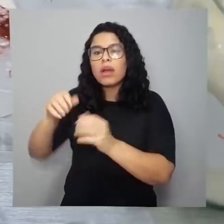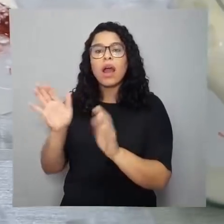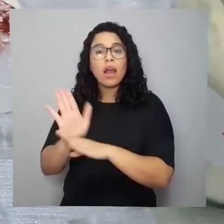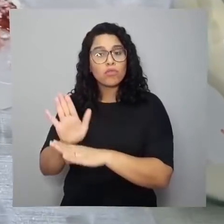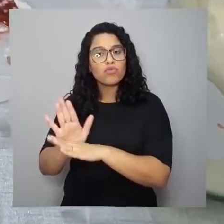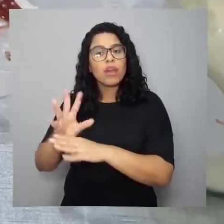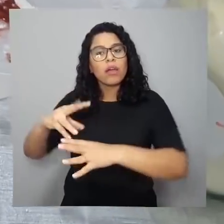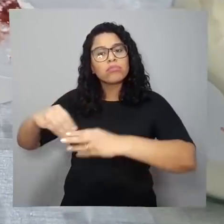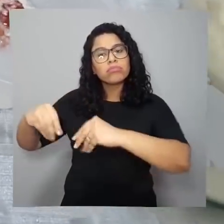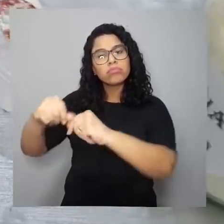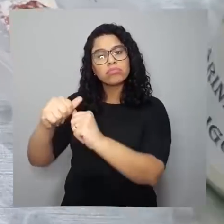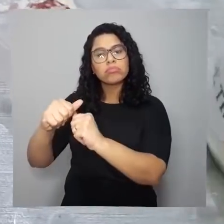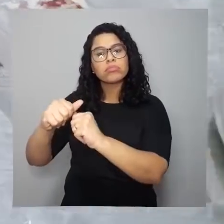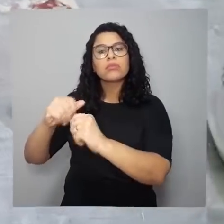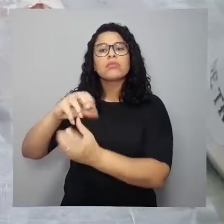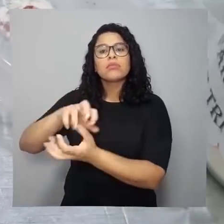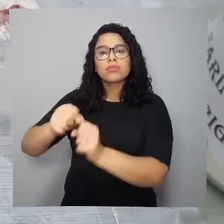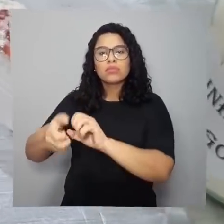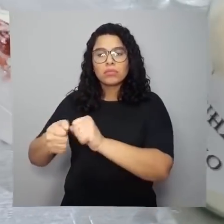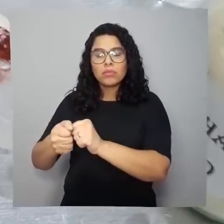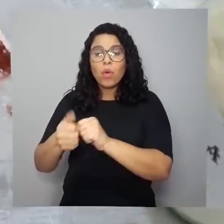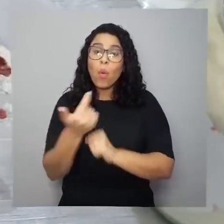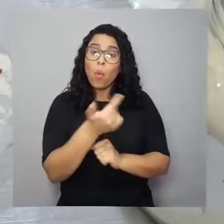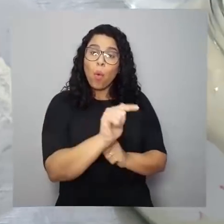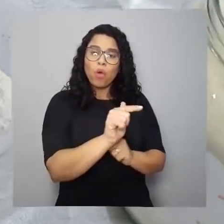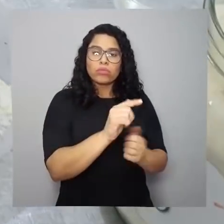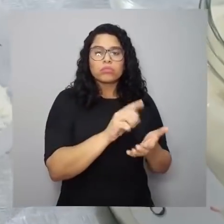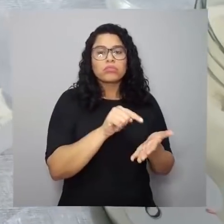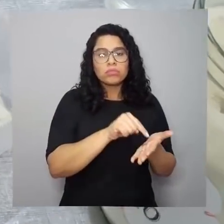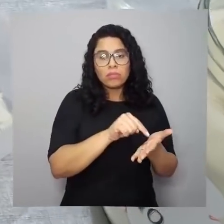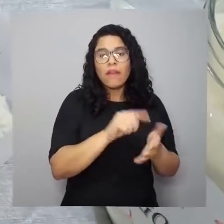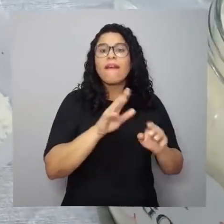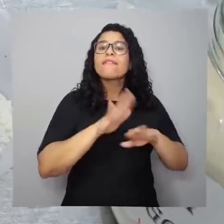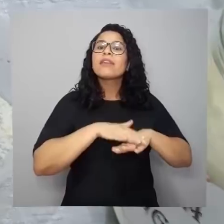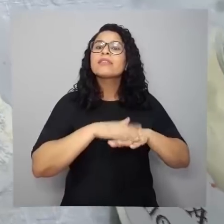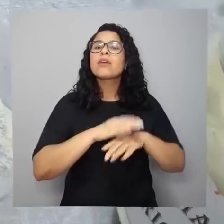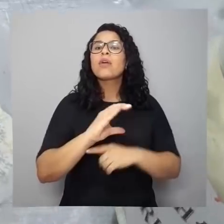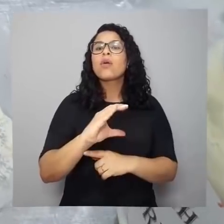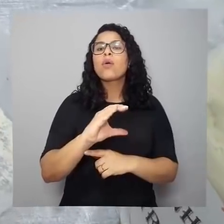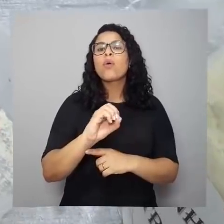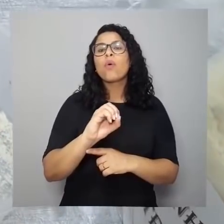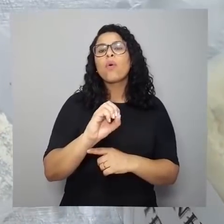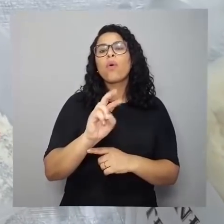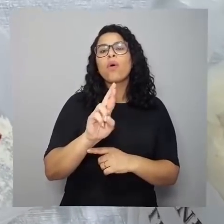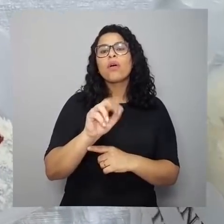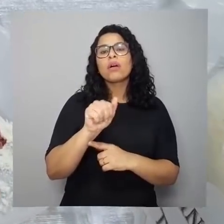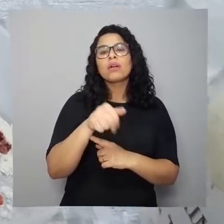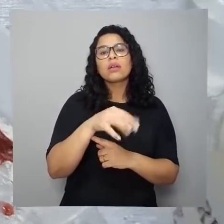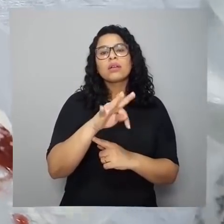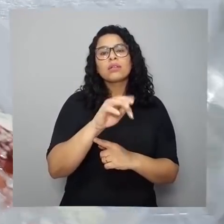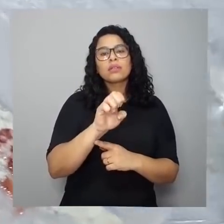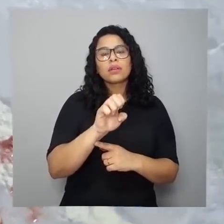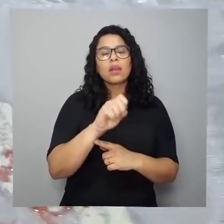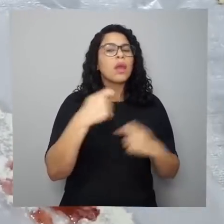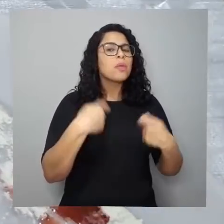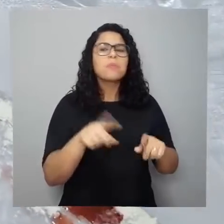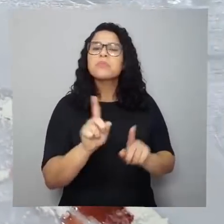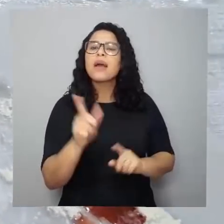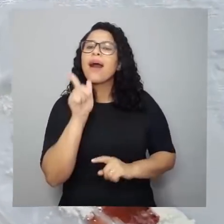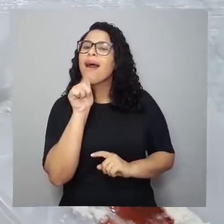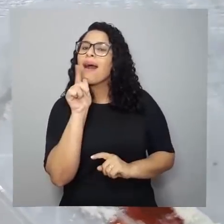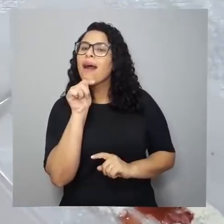fazer um pedaço aqui com corante alimentício. Então, com o corante, não vai precisar